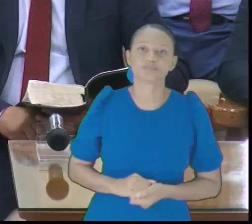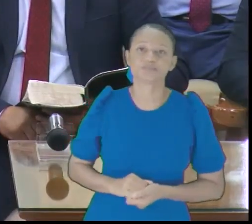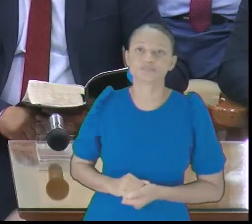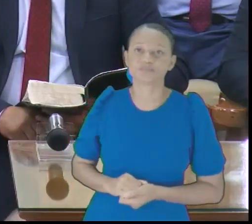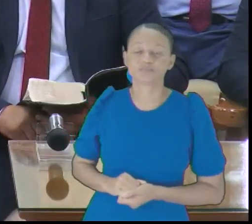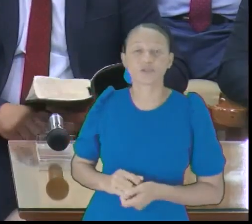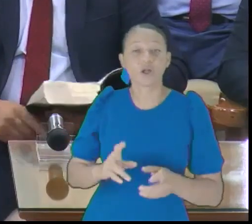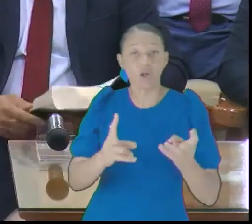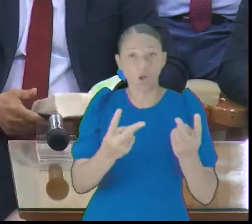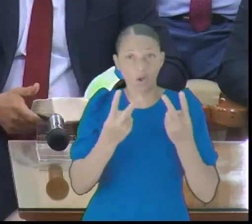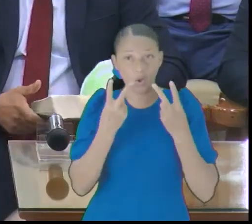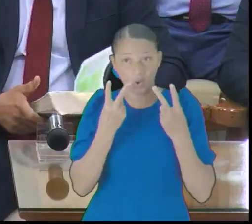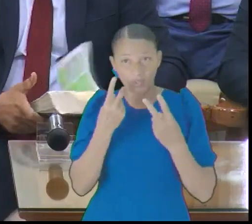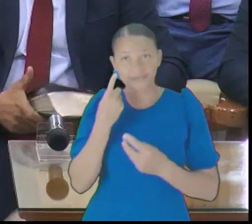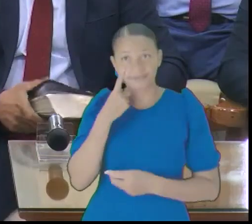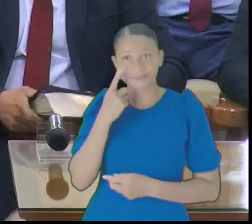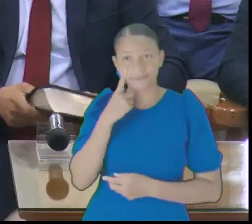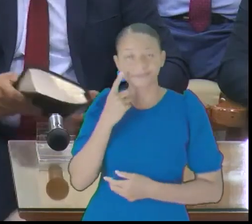Olhe para cá.